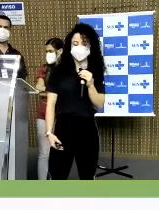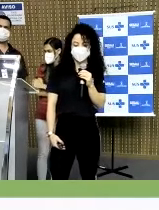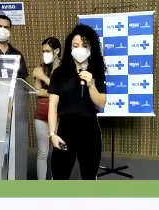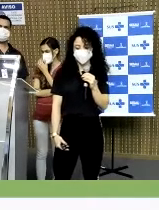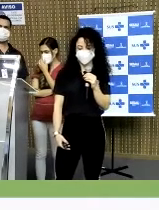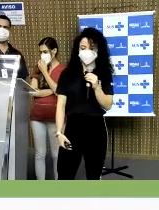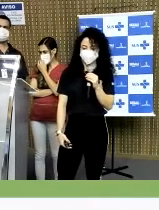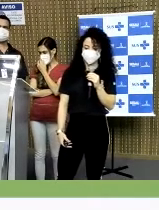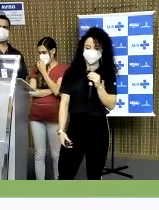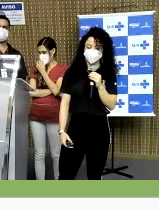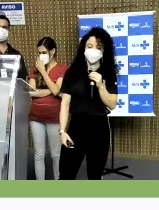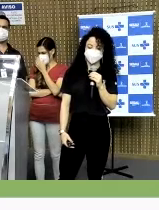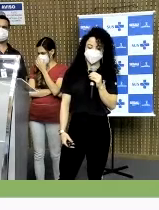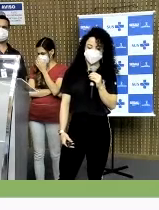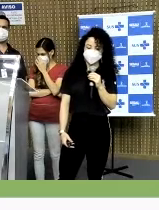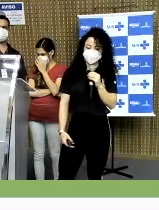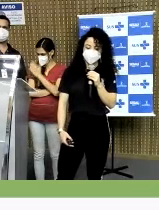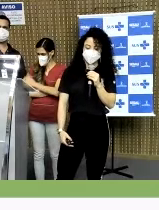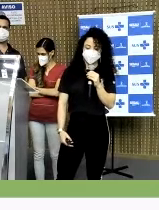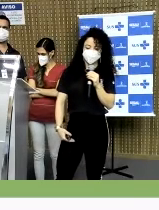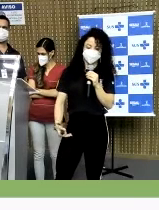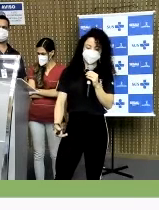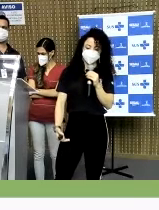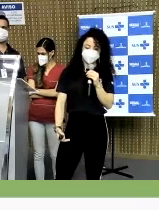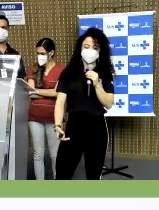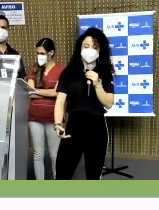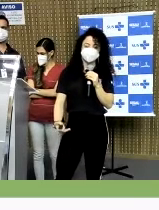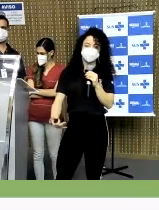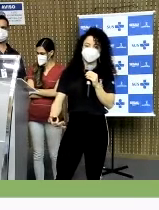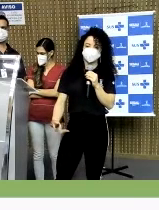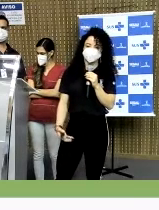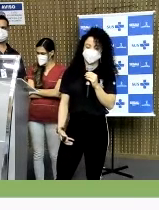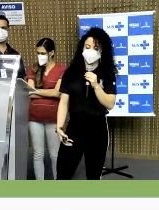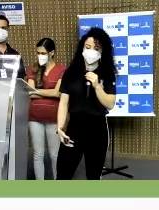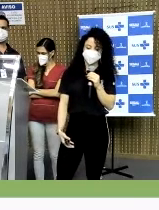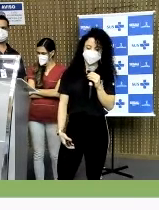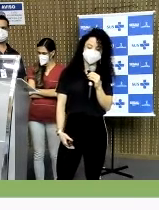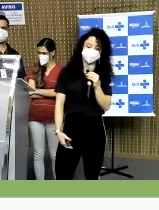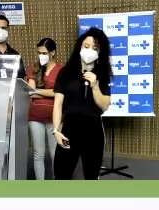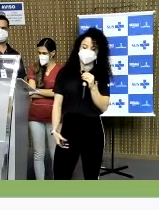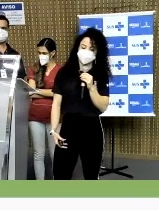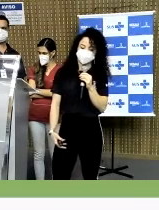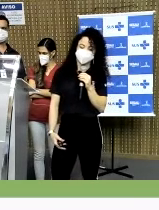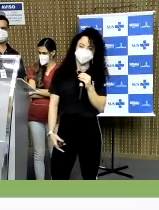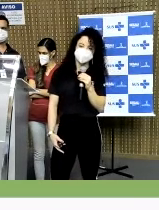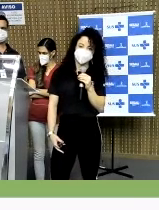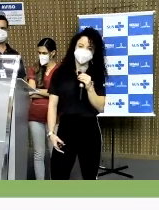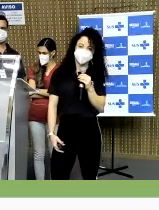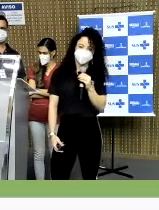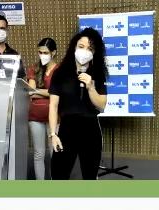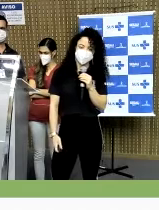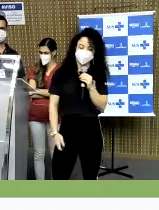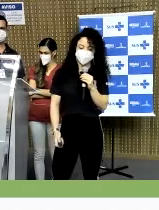esse atendimento de demanda espontânea, né? E o desdobramento foi a facilidade do acesso dessa população à